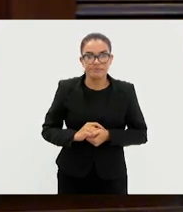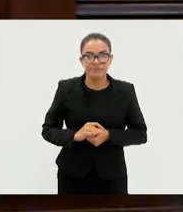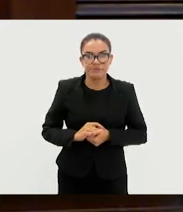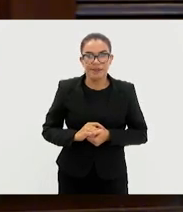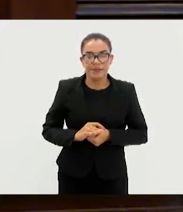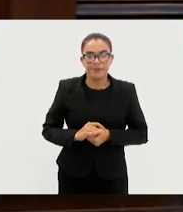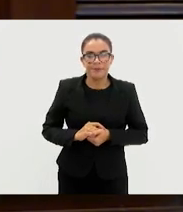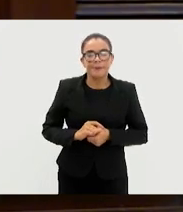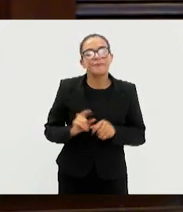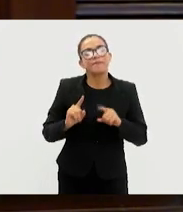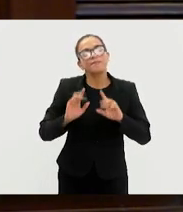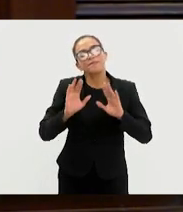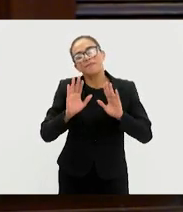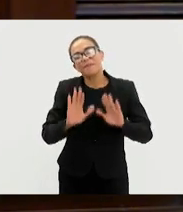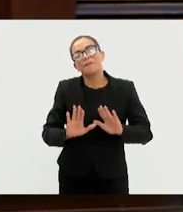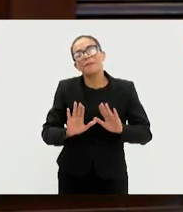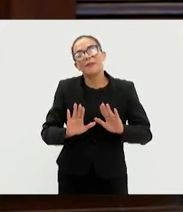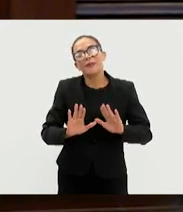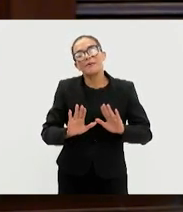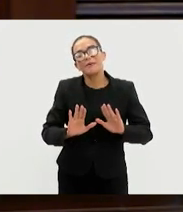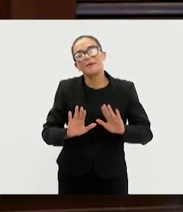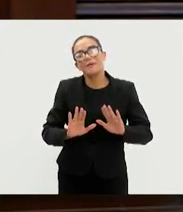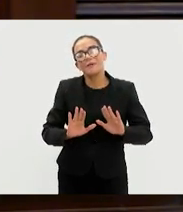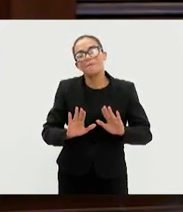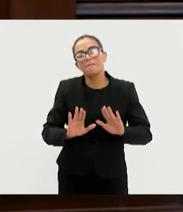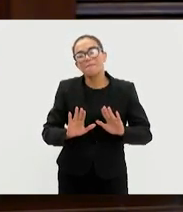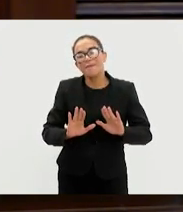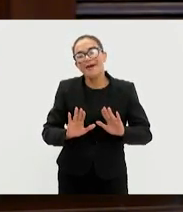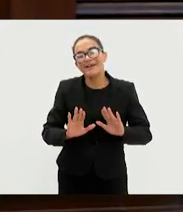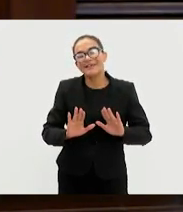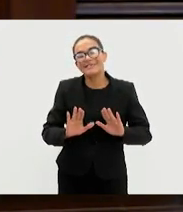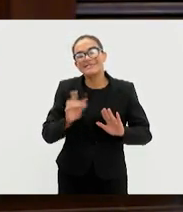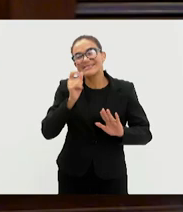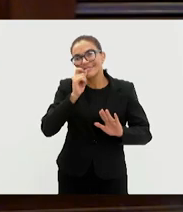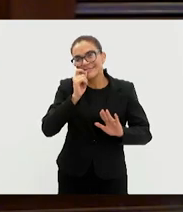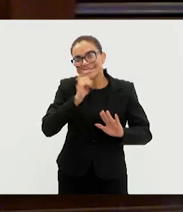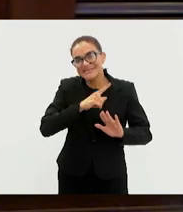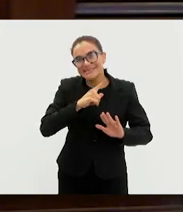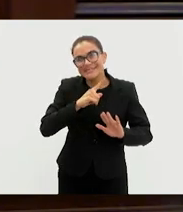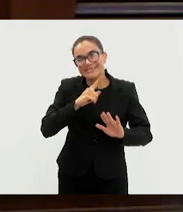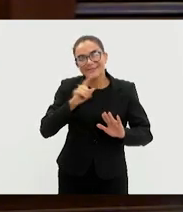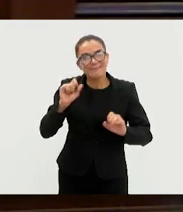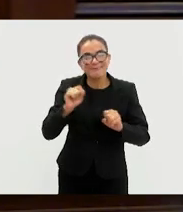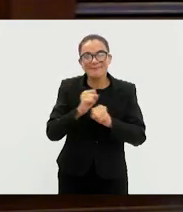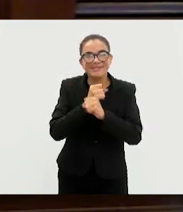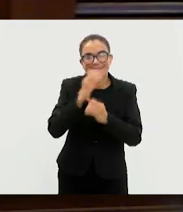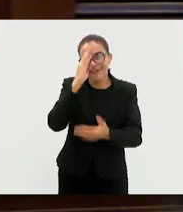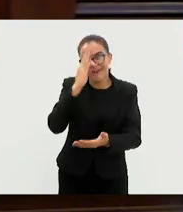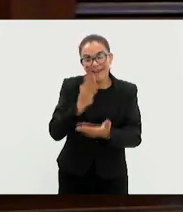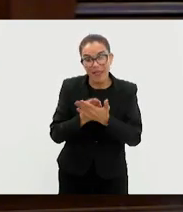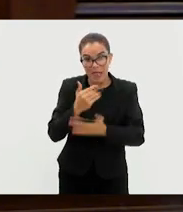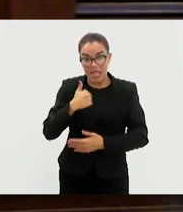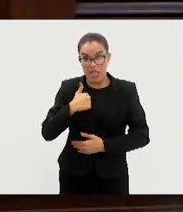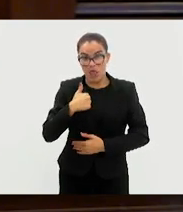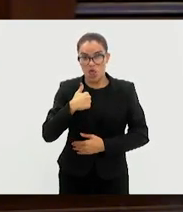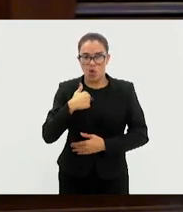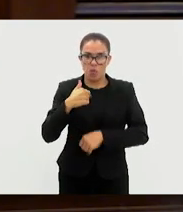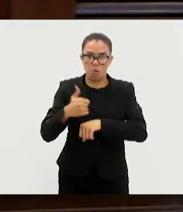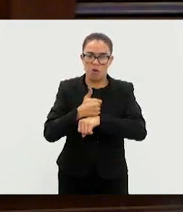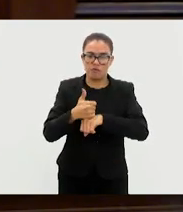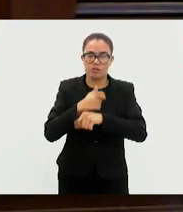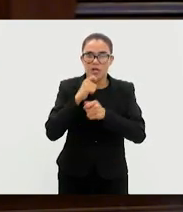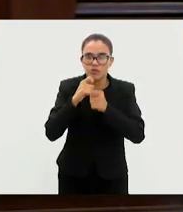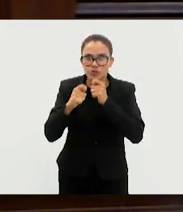Mas o que é mais inacreditável disso tudo, e eu como jornalista, me